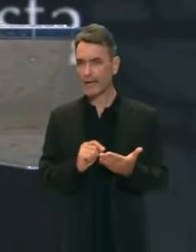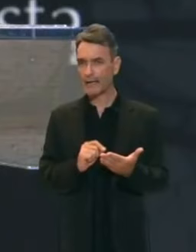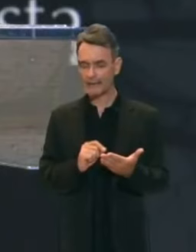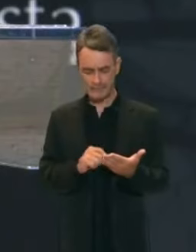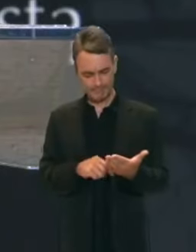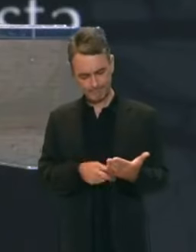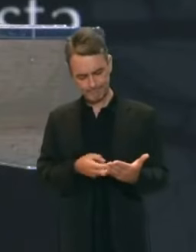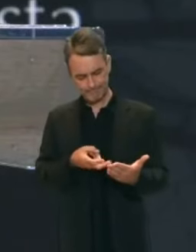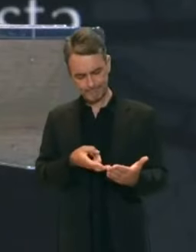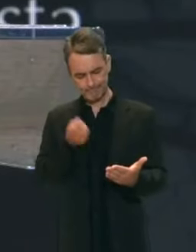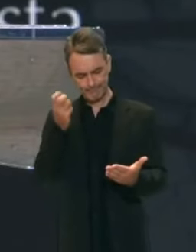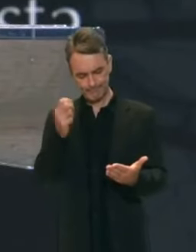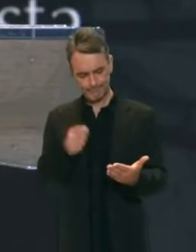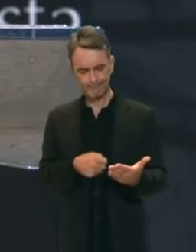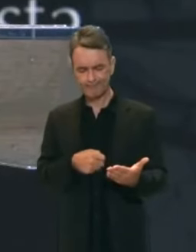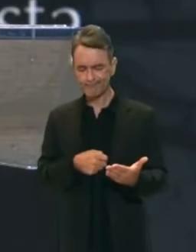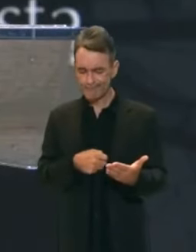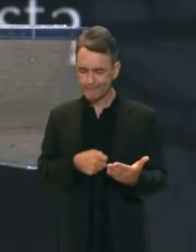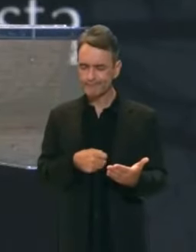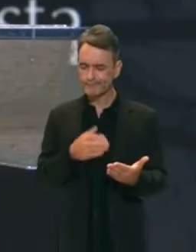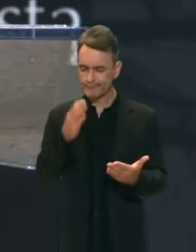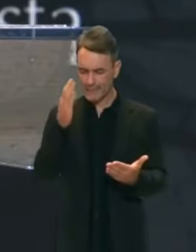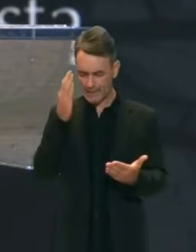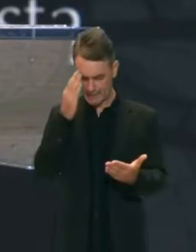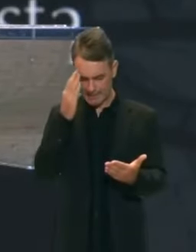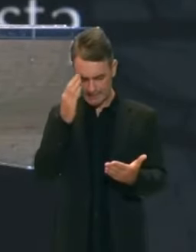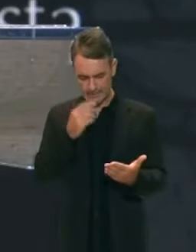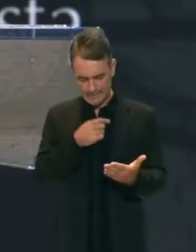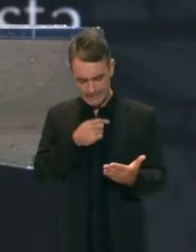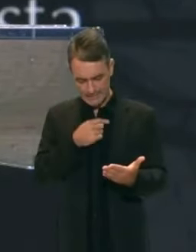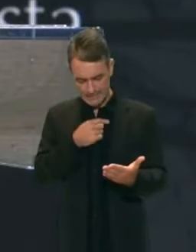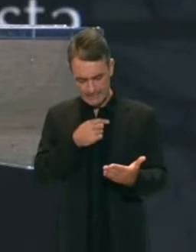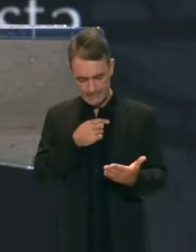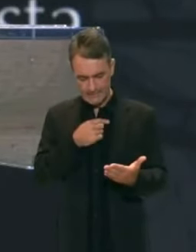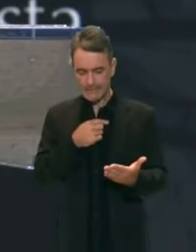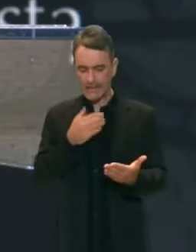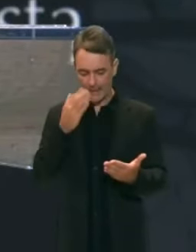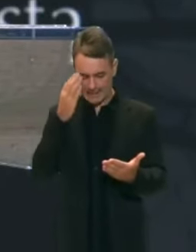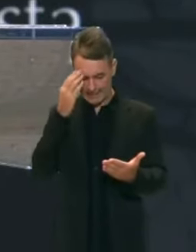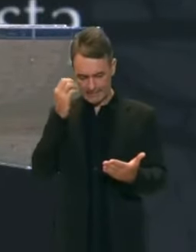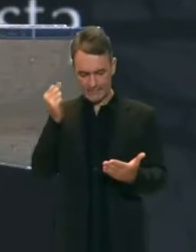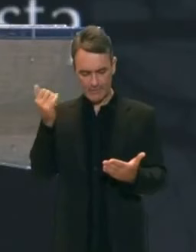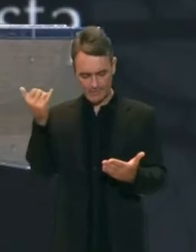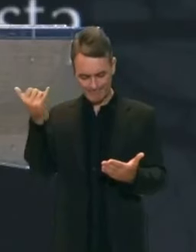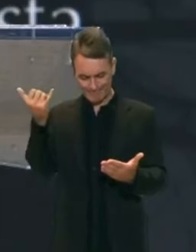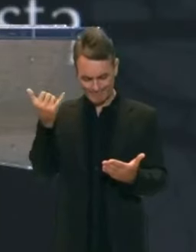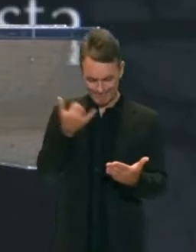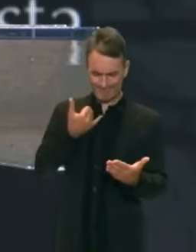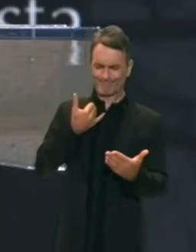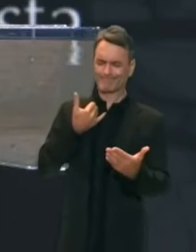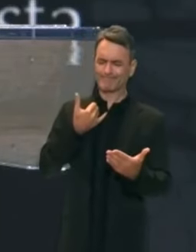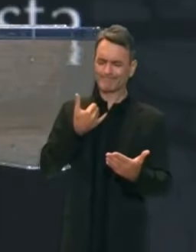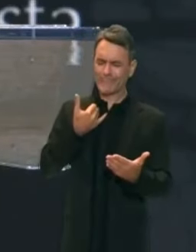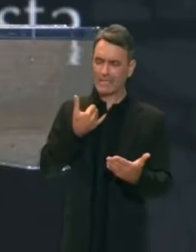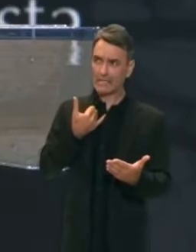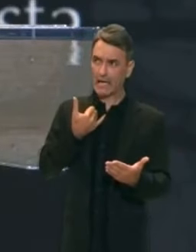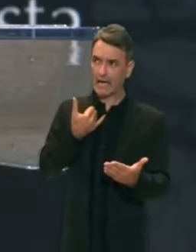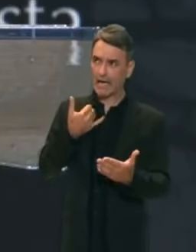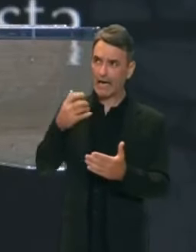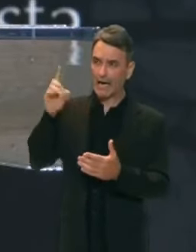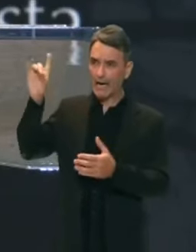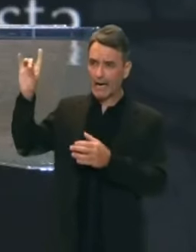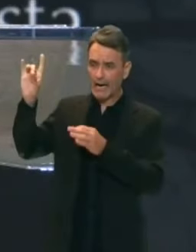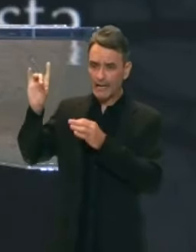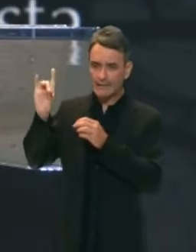nossos ouvidos, a nossa mente e reconhecer que quando a sabedoria fala, nós nos conectamos com